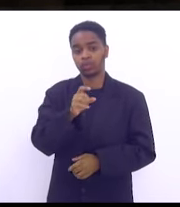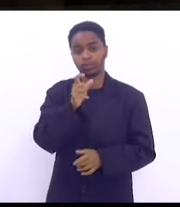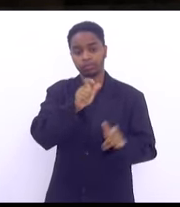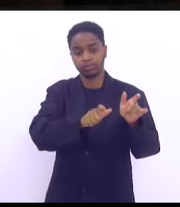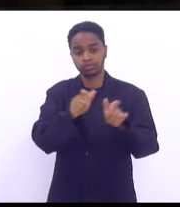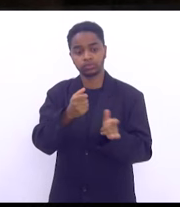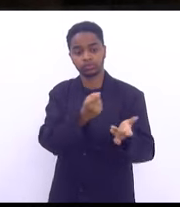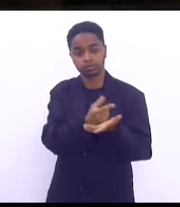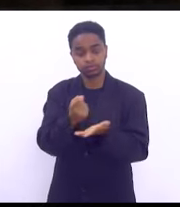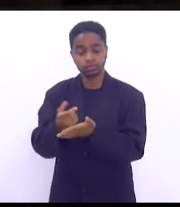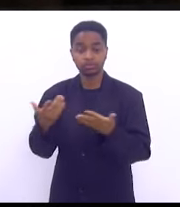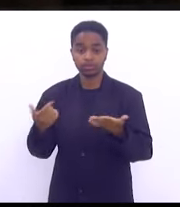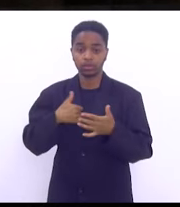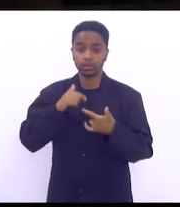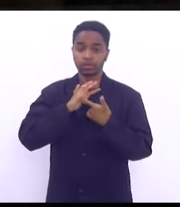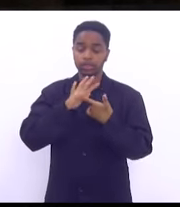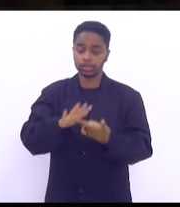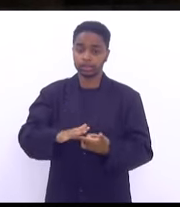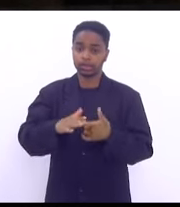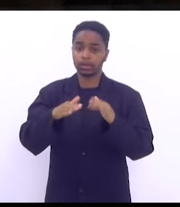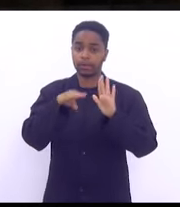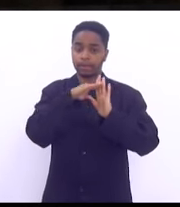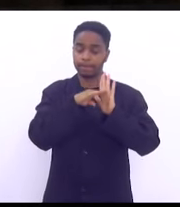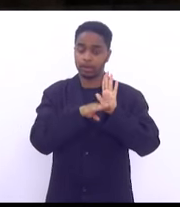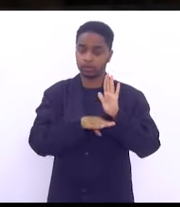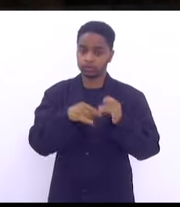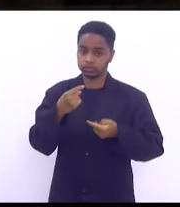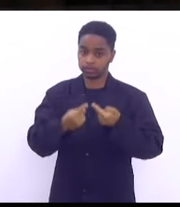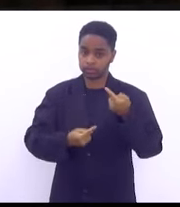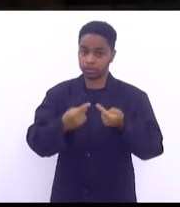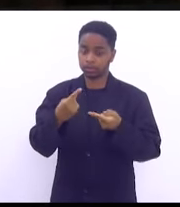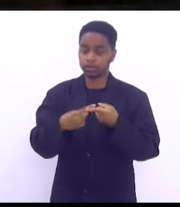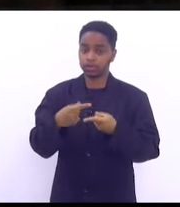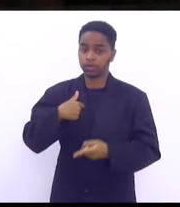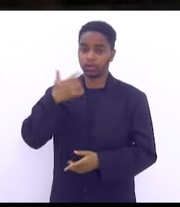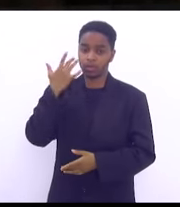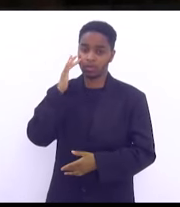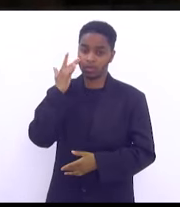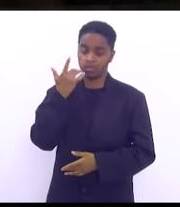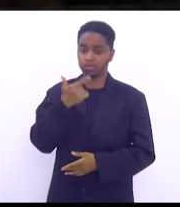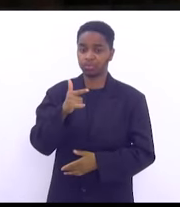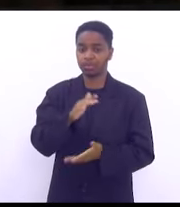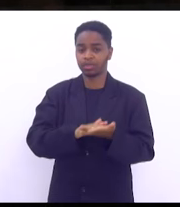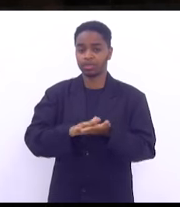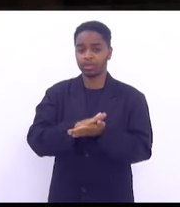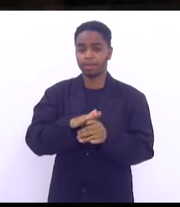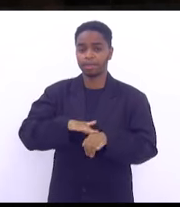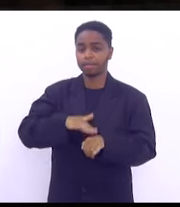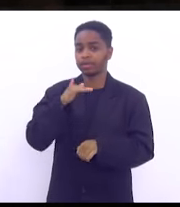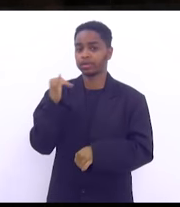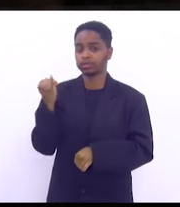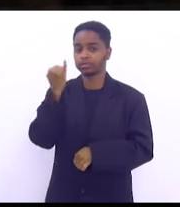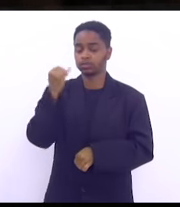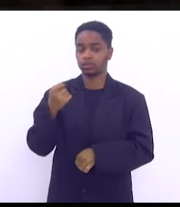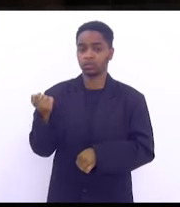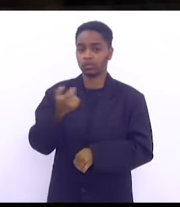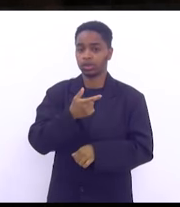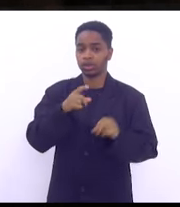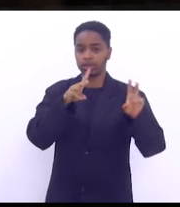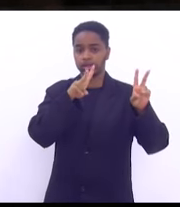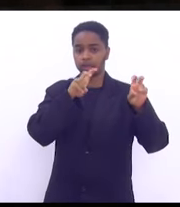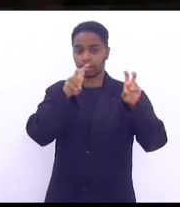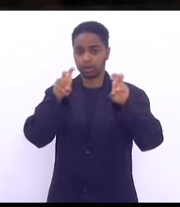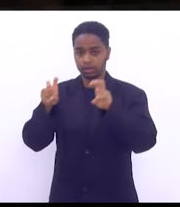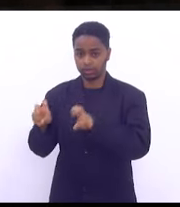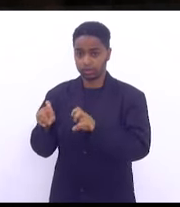esses temas à pauta, porque acho que nada foi mais relevante do que esses temas.